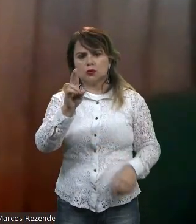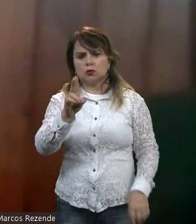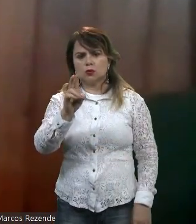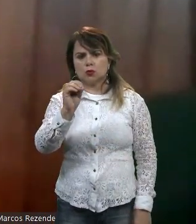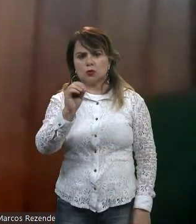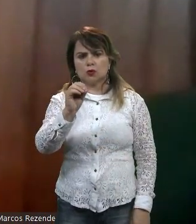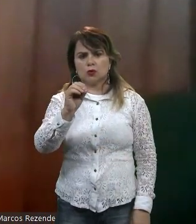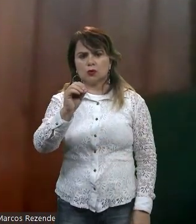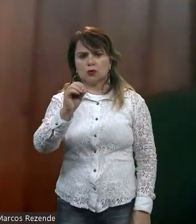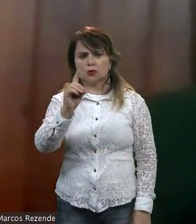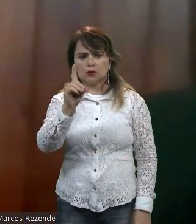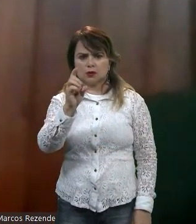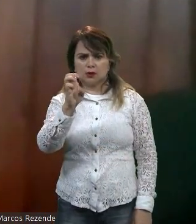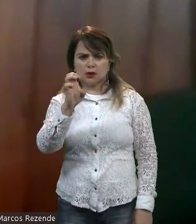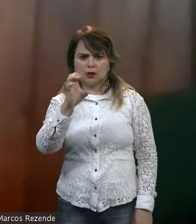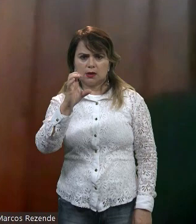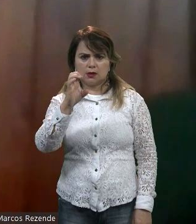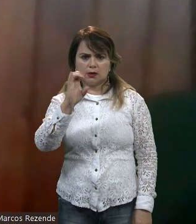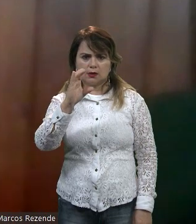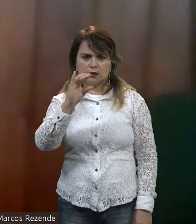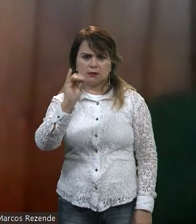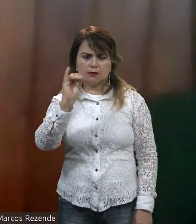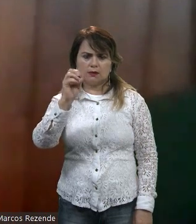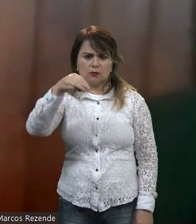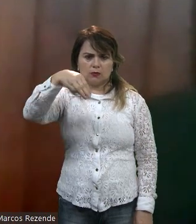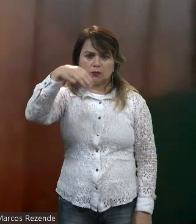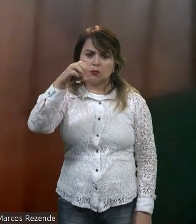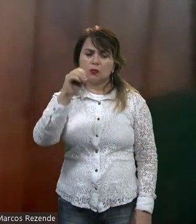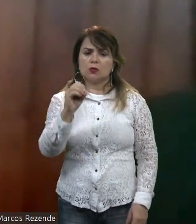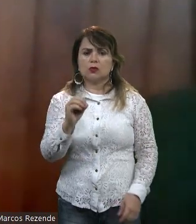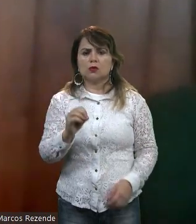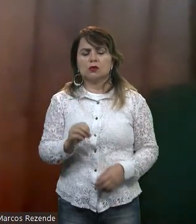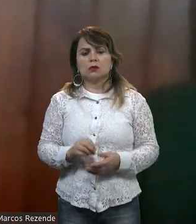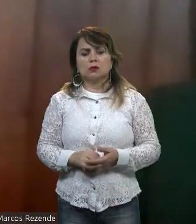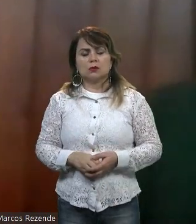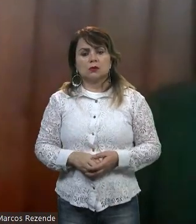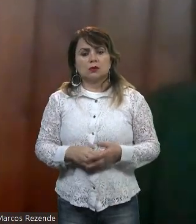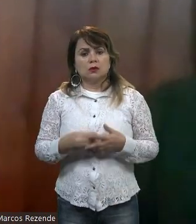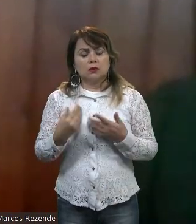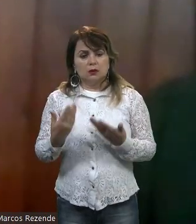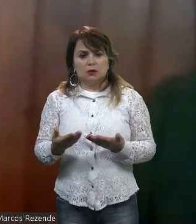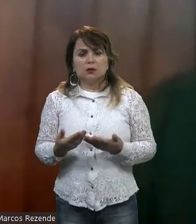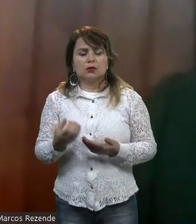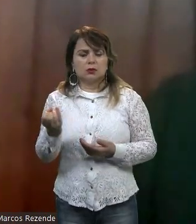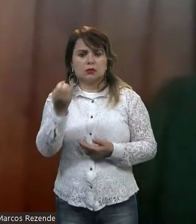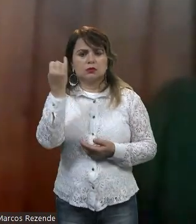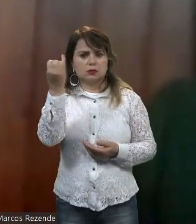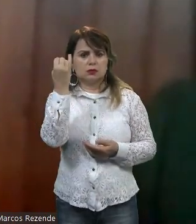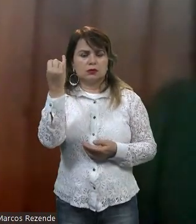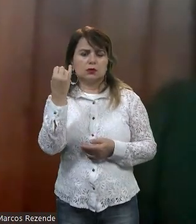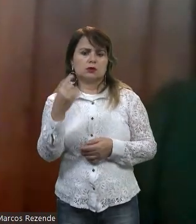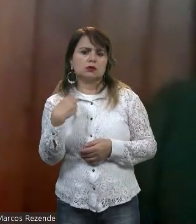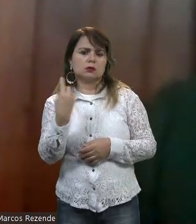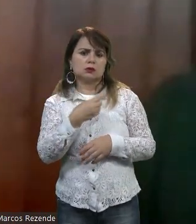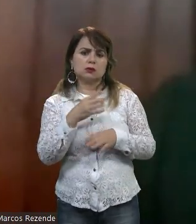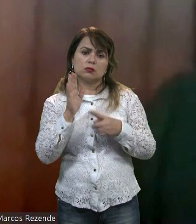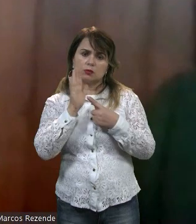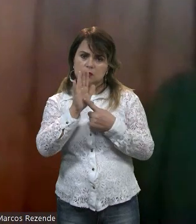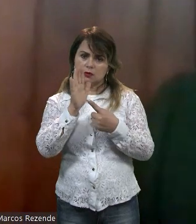de todos os 13 vereadores. É importante nós frisarmos e destacarmos a participação de